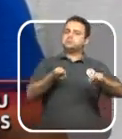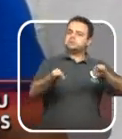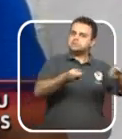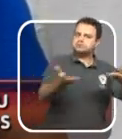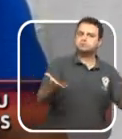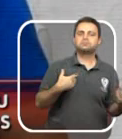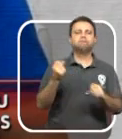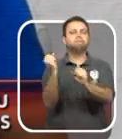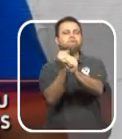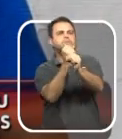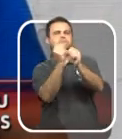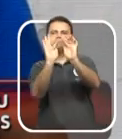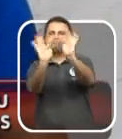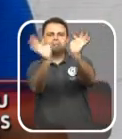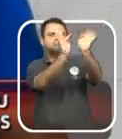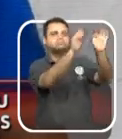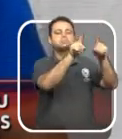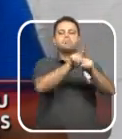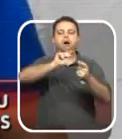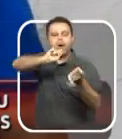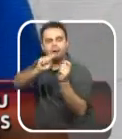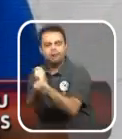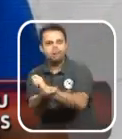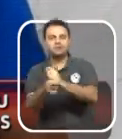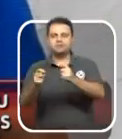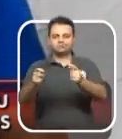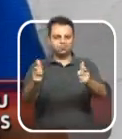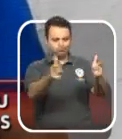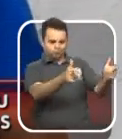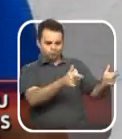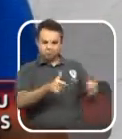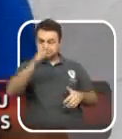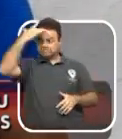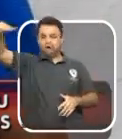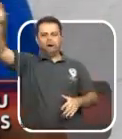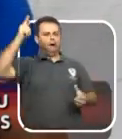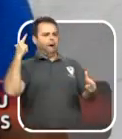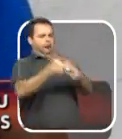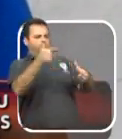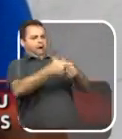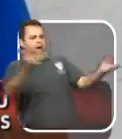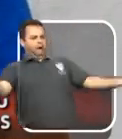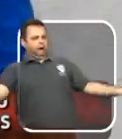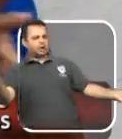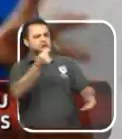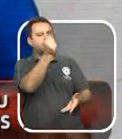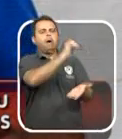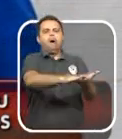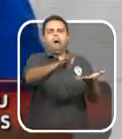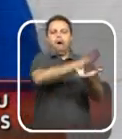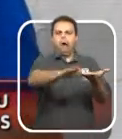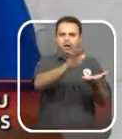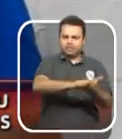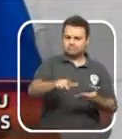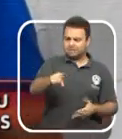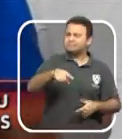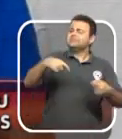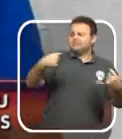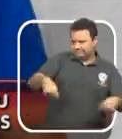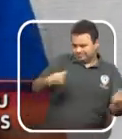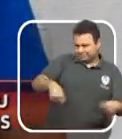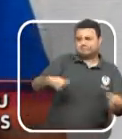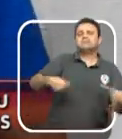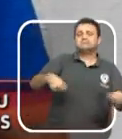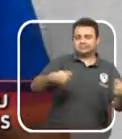todo um processo também aqui na questão de câmeras também, né? Tem um projeto pronto para melhorar essa cobertura